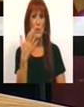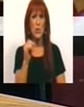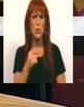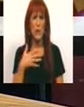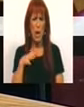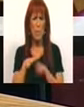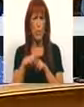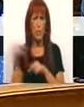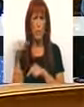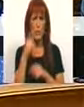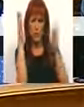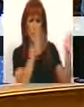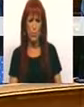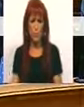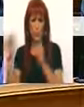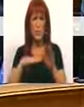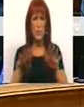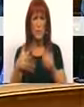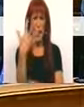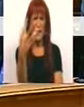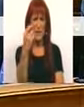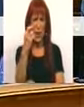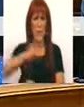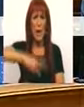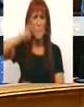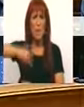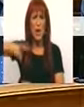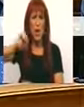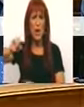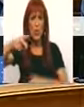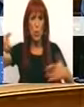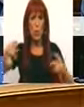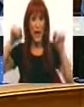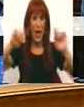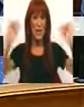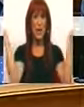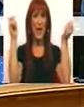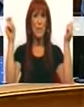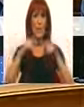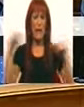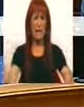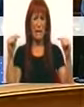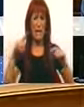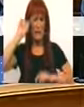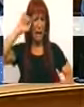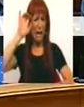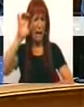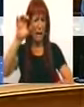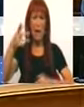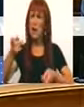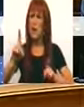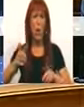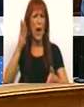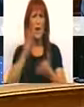impacto negativo nos produtores de cerca de três milhões de euros ou seja essas campanhas negativas inflamatórios não